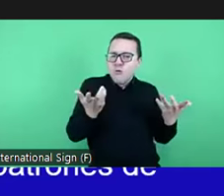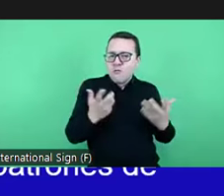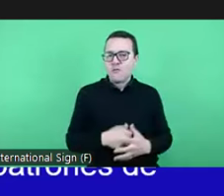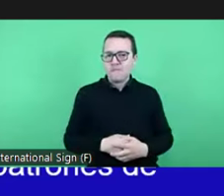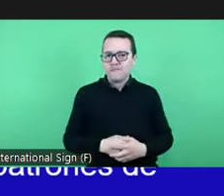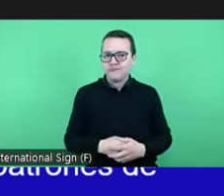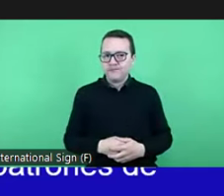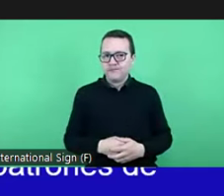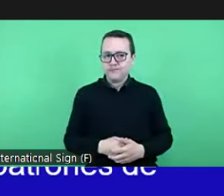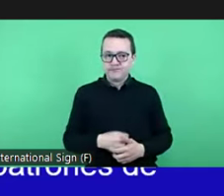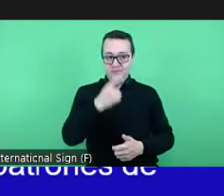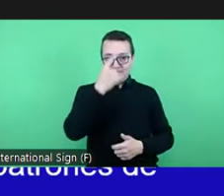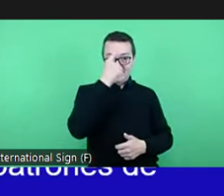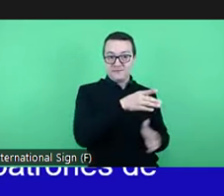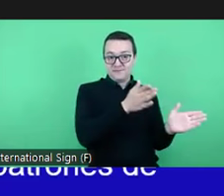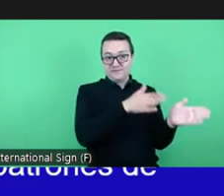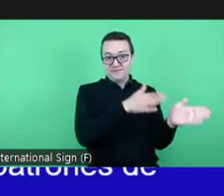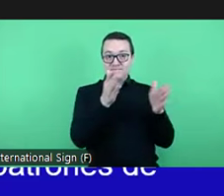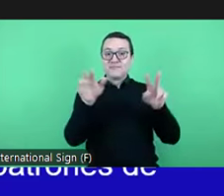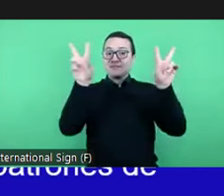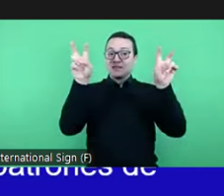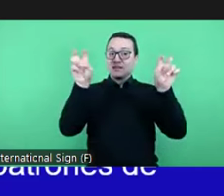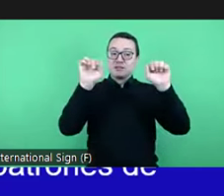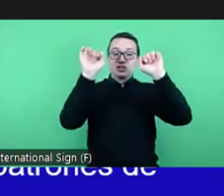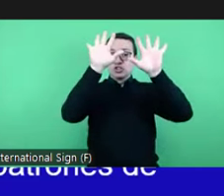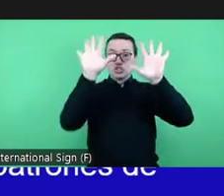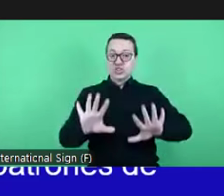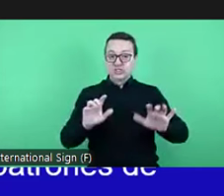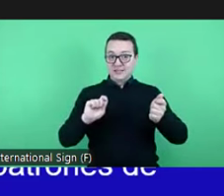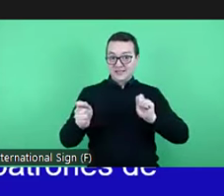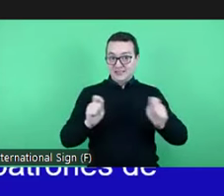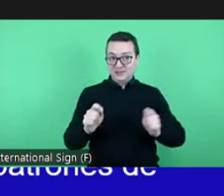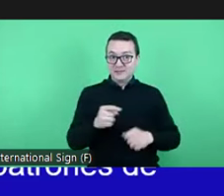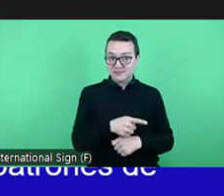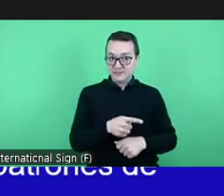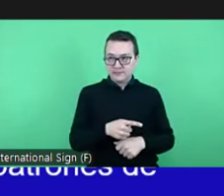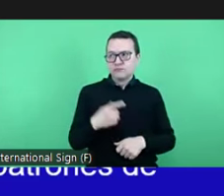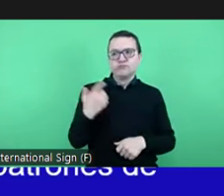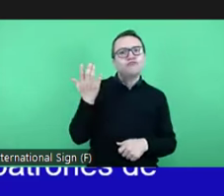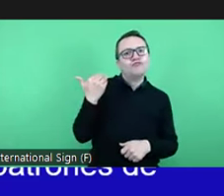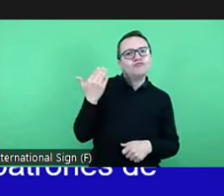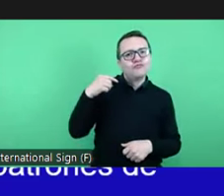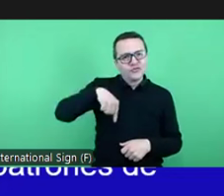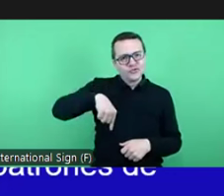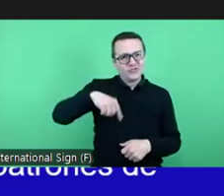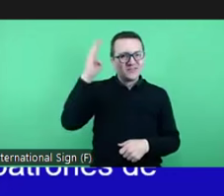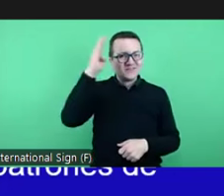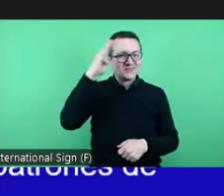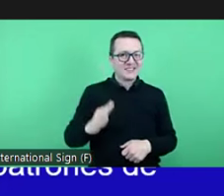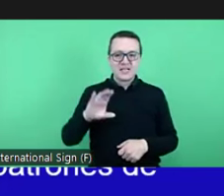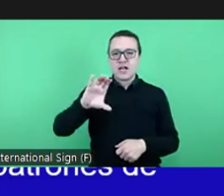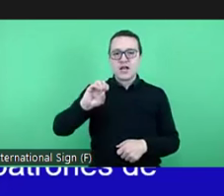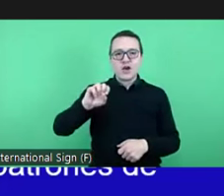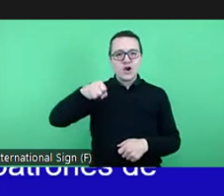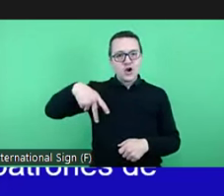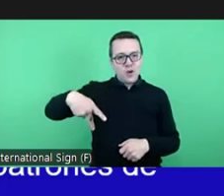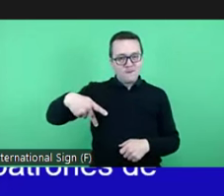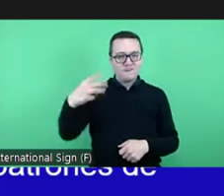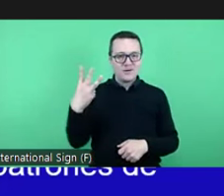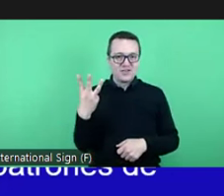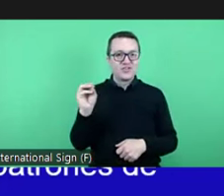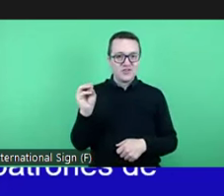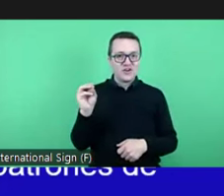other issue a gente of acabou de ter climate aqui no Brasil change, a in COP30, Brazil, we que have fala um pouco desses recently desafios, held né, que estão sendo colocados COP30, para a